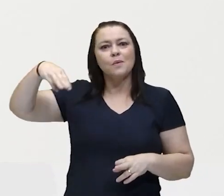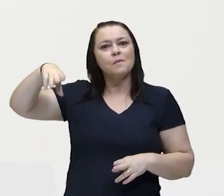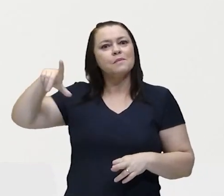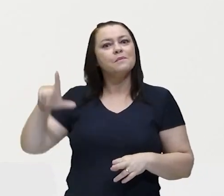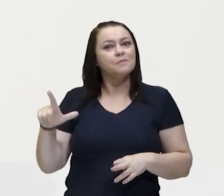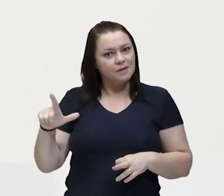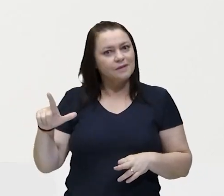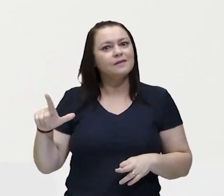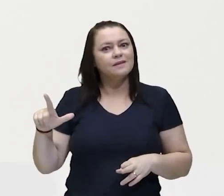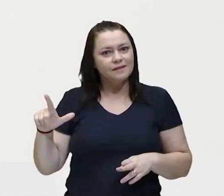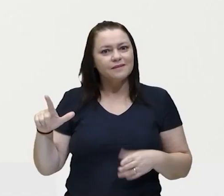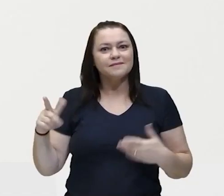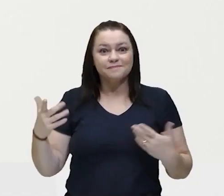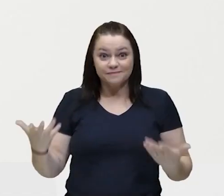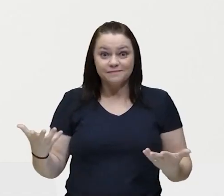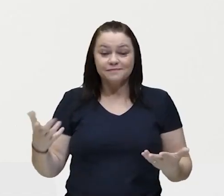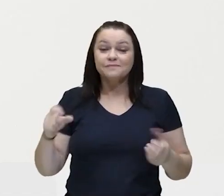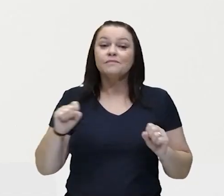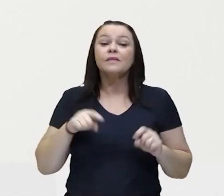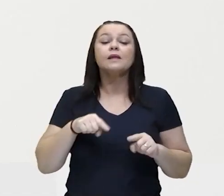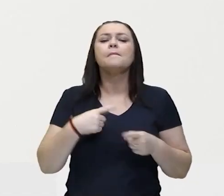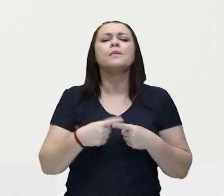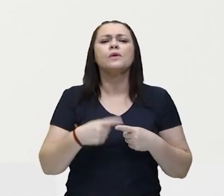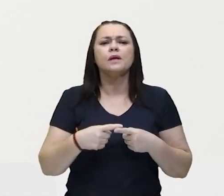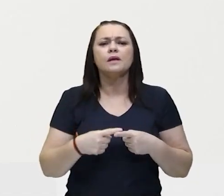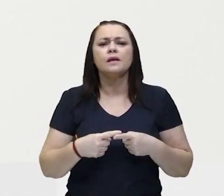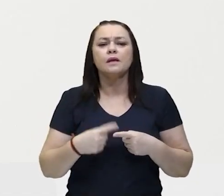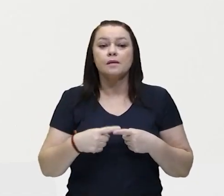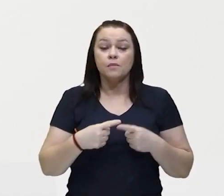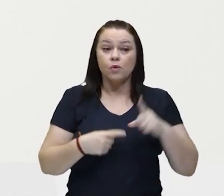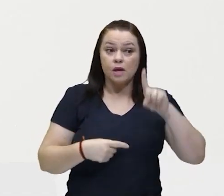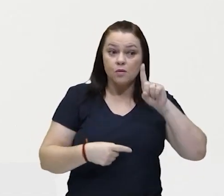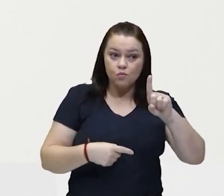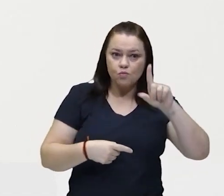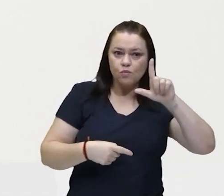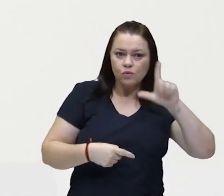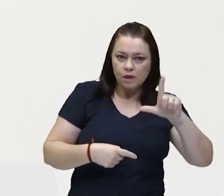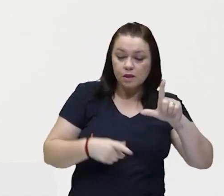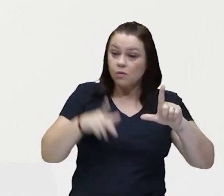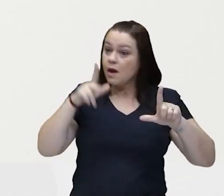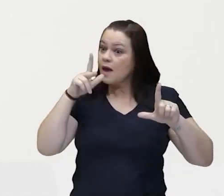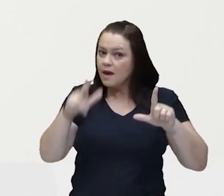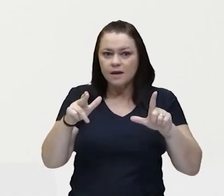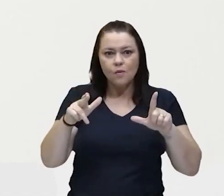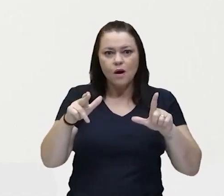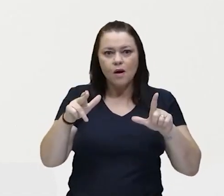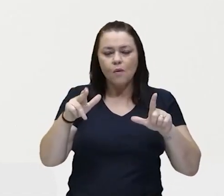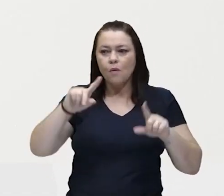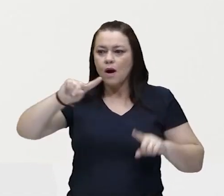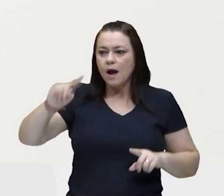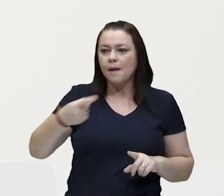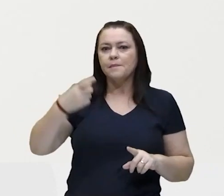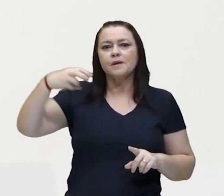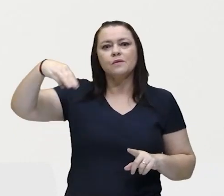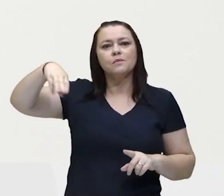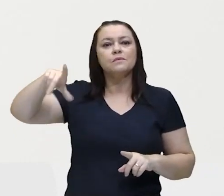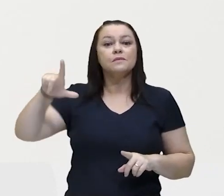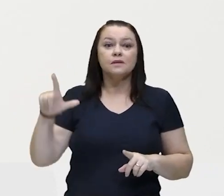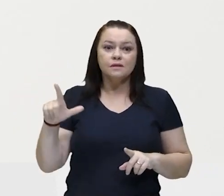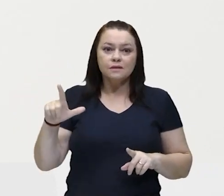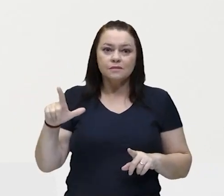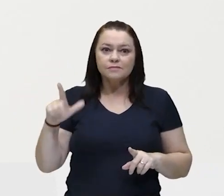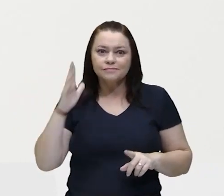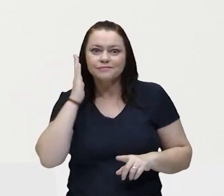mililitros de capacidade. Isso porque 1 litro é igual a 1.000 mililitros, ou